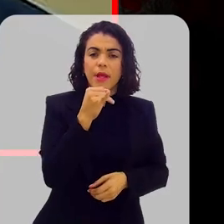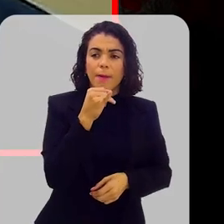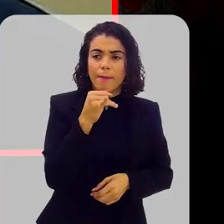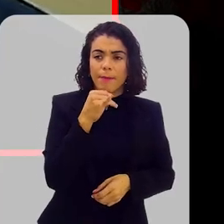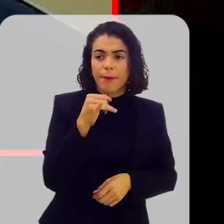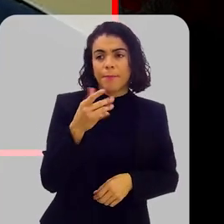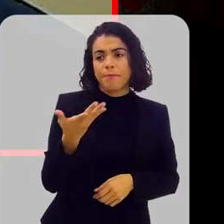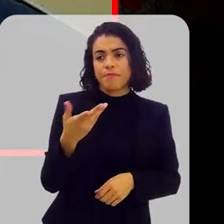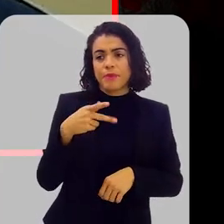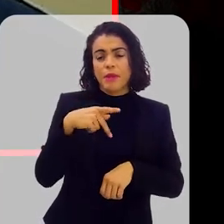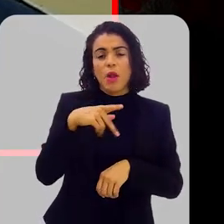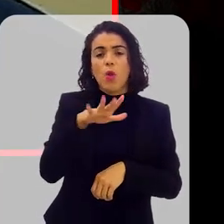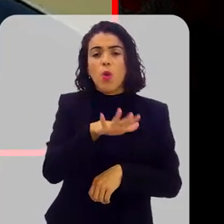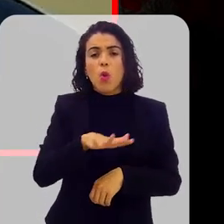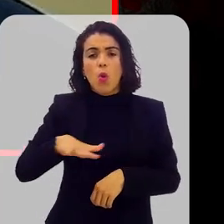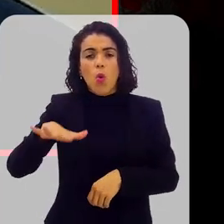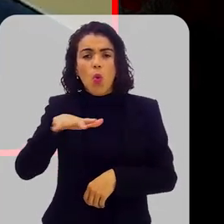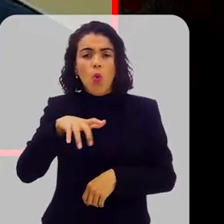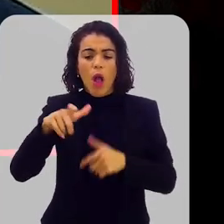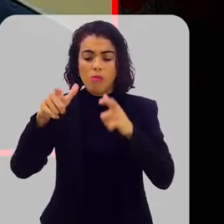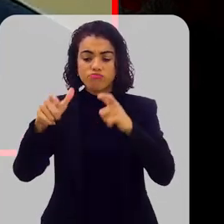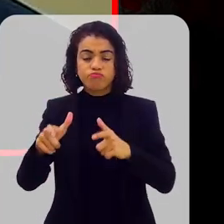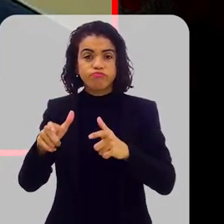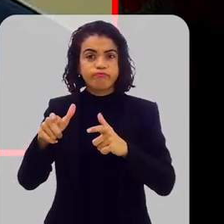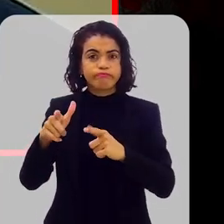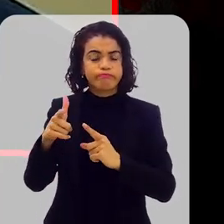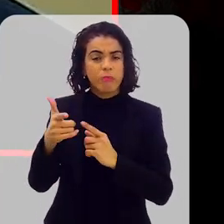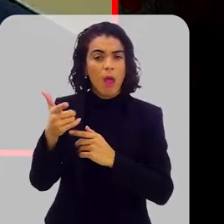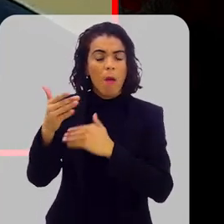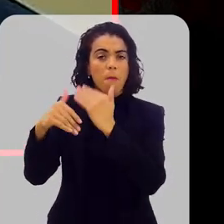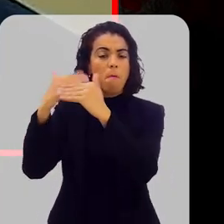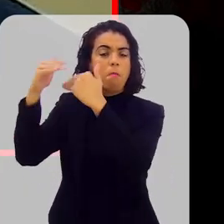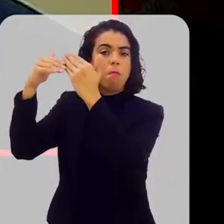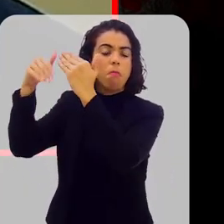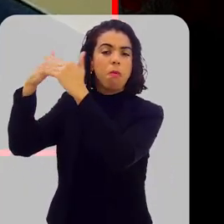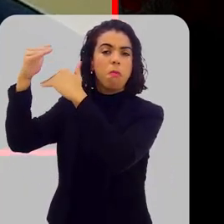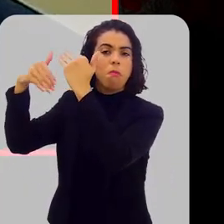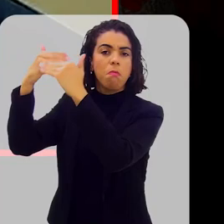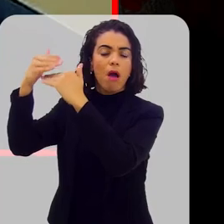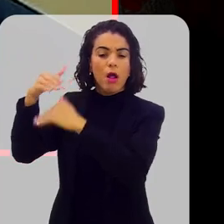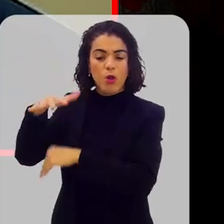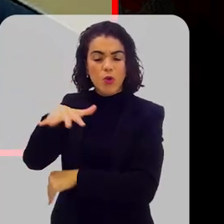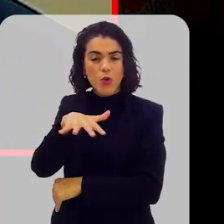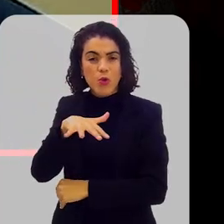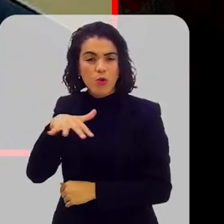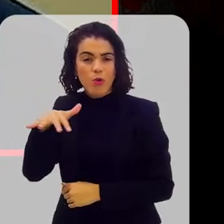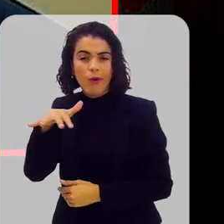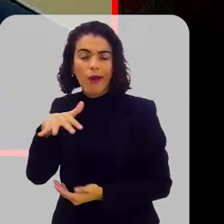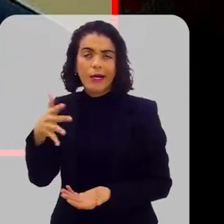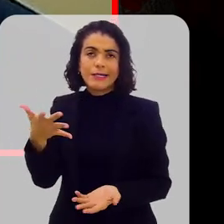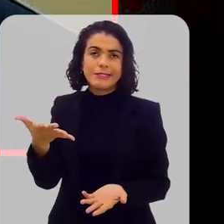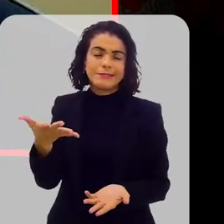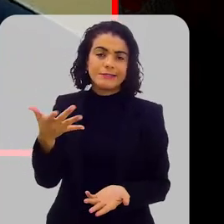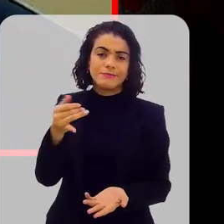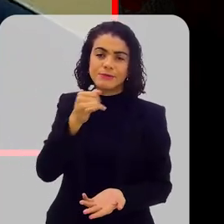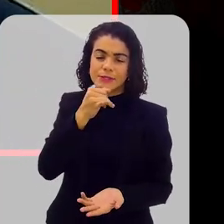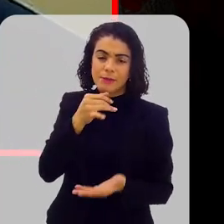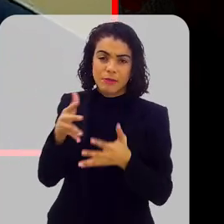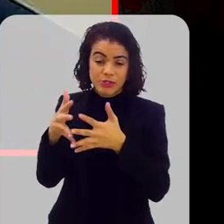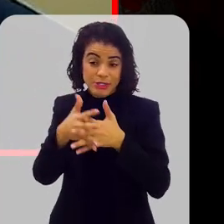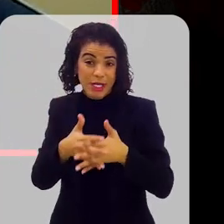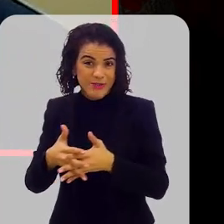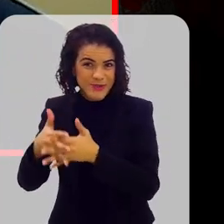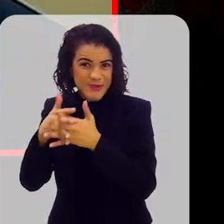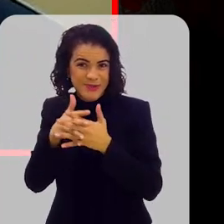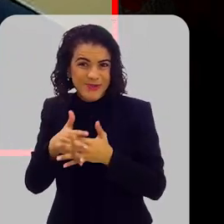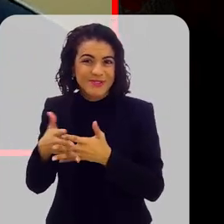uma frequência, por exemplo, em regiões mais desenvolvidas, né? Em regiões onde